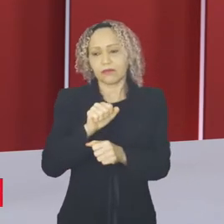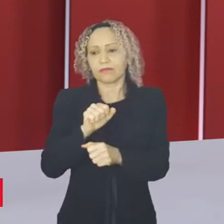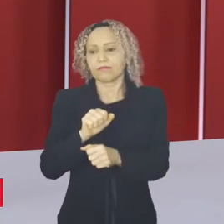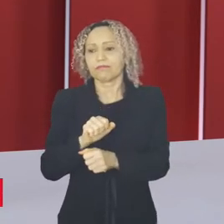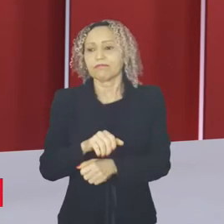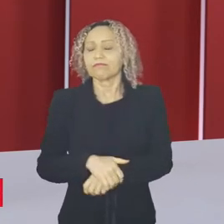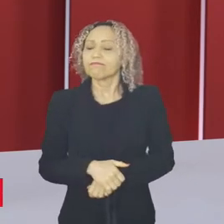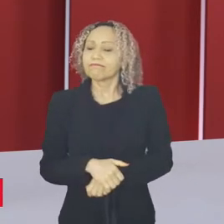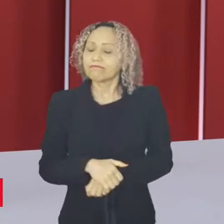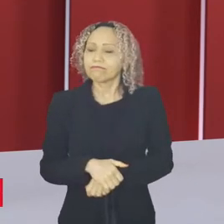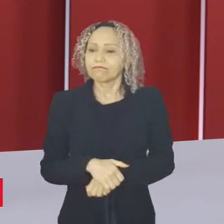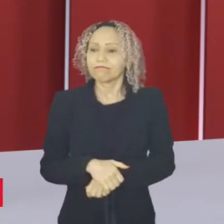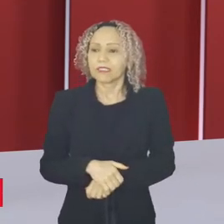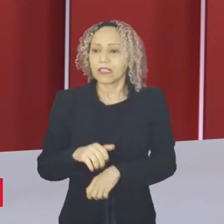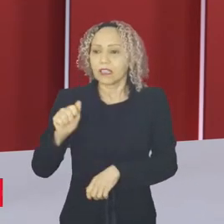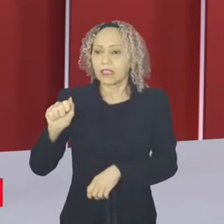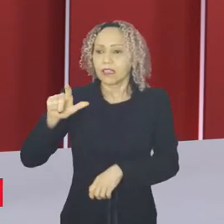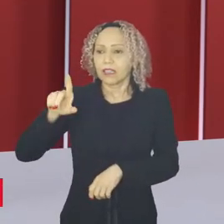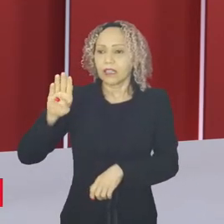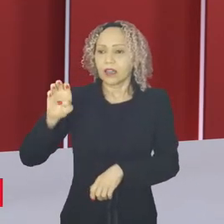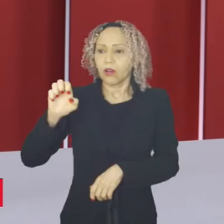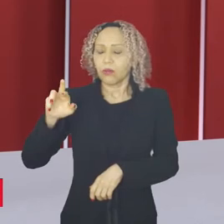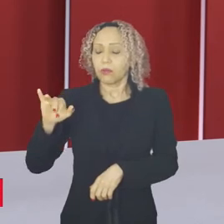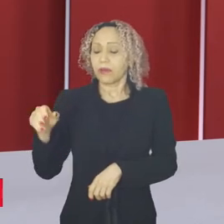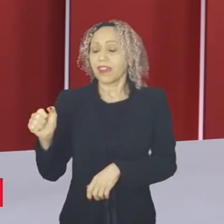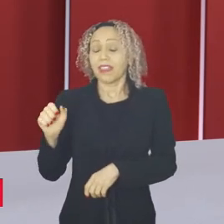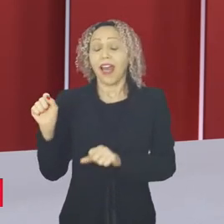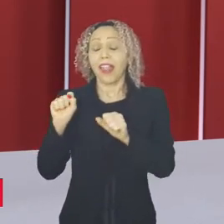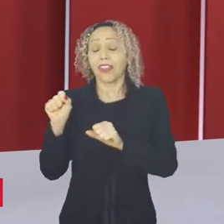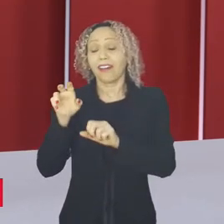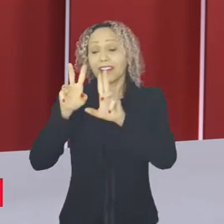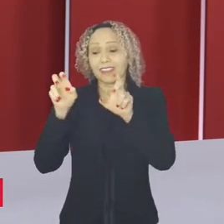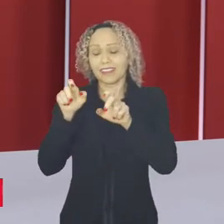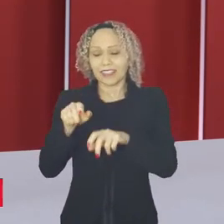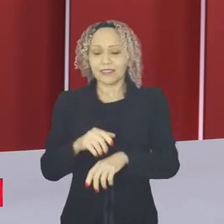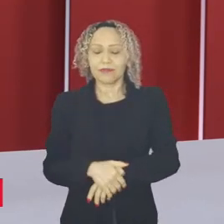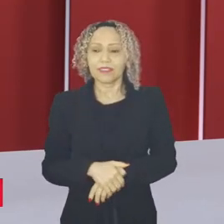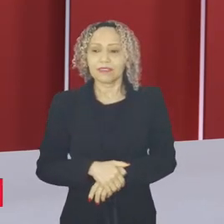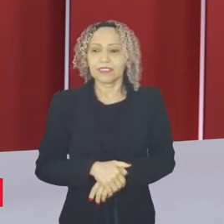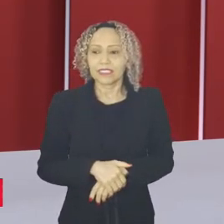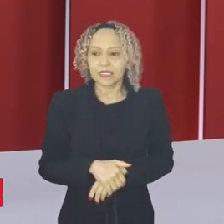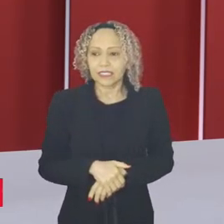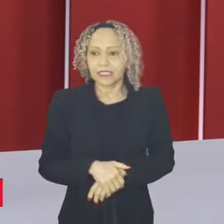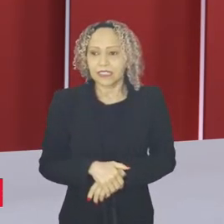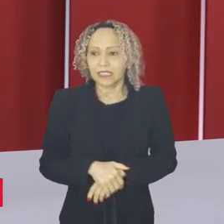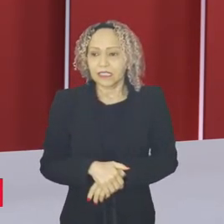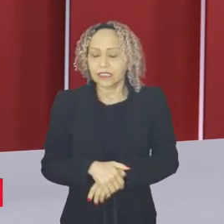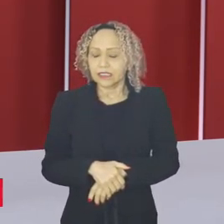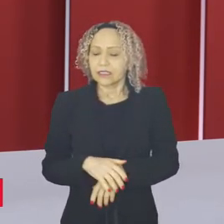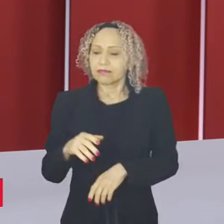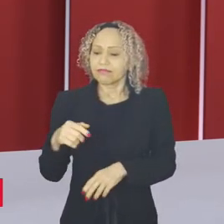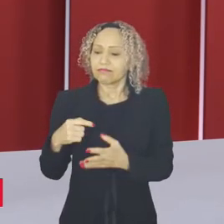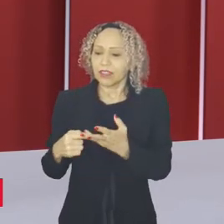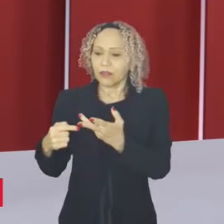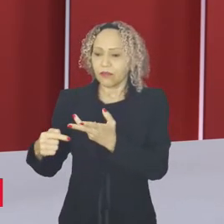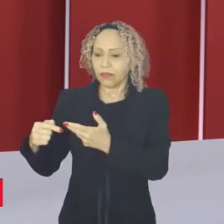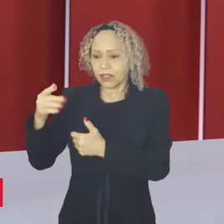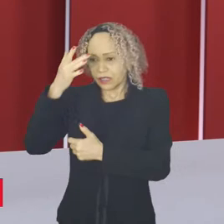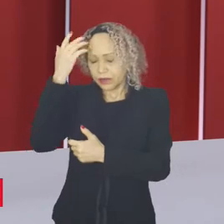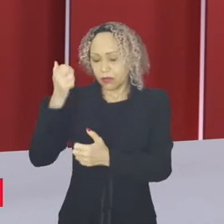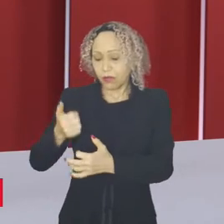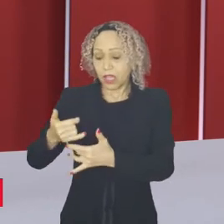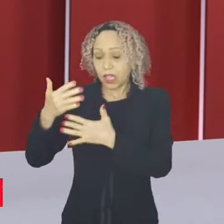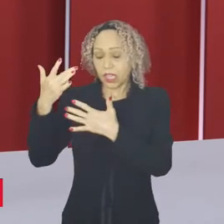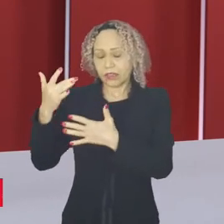Alberto Quirone aqui, que adora esse tema também, né? Paulo Carvalho, Borba Sobrinho, PT Paraná, também está aqui com a gente.